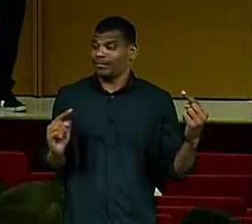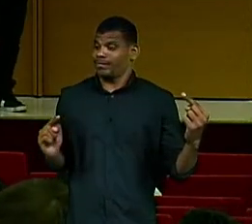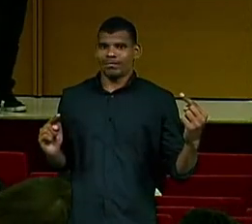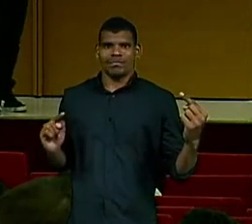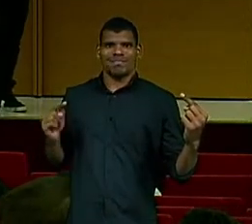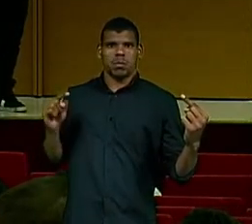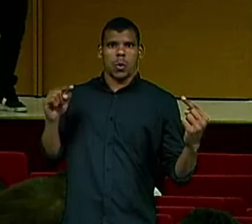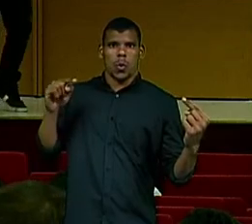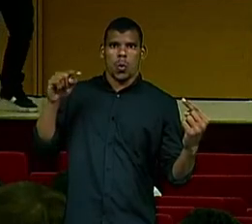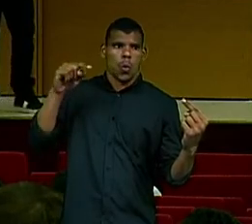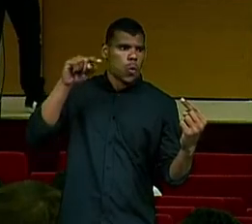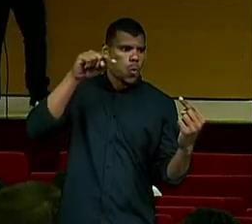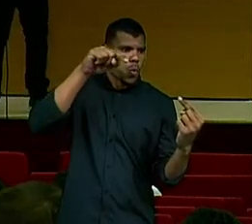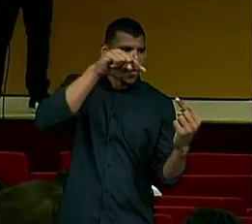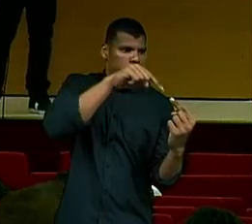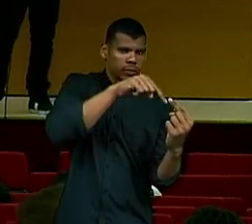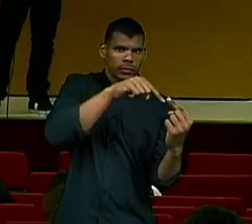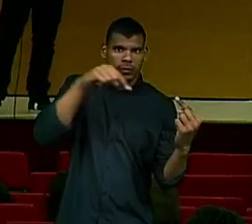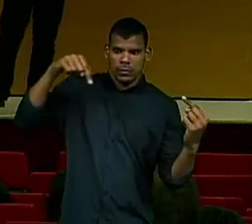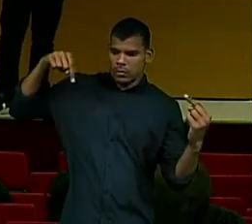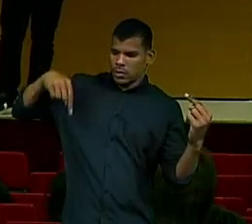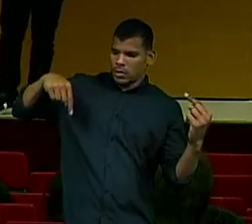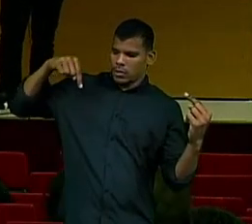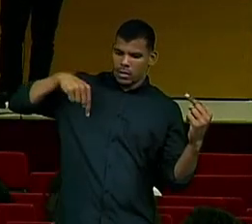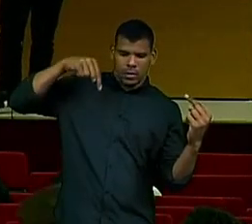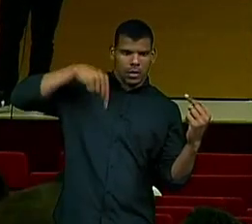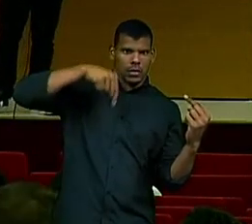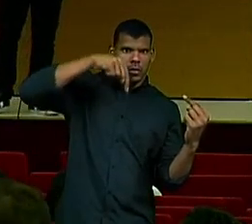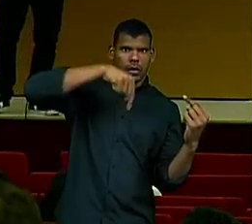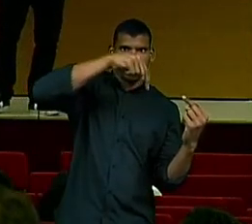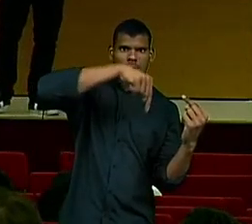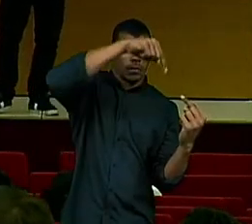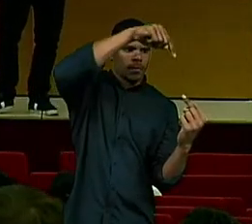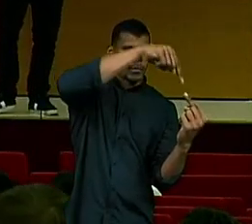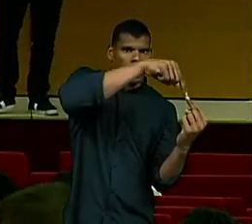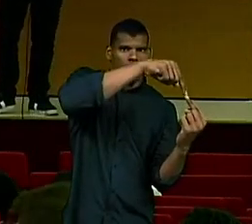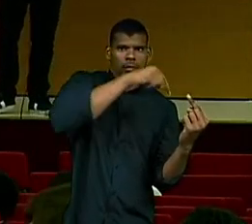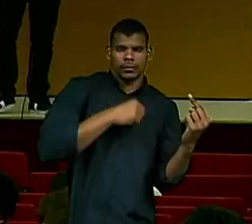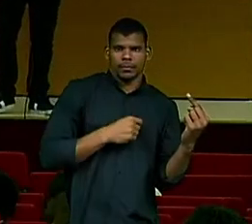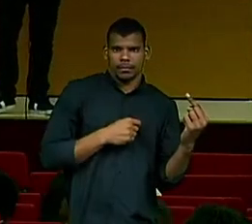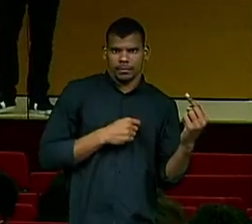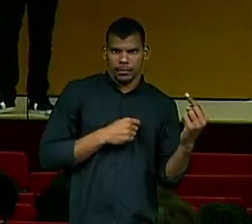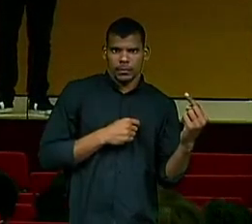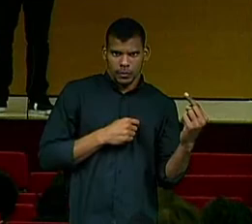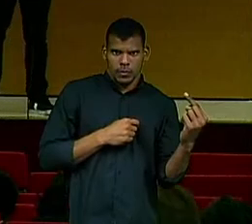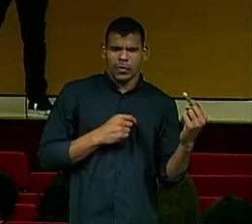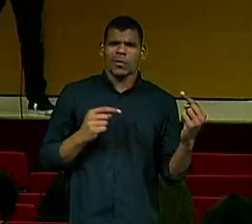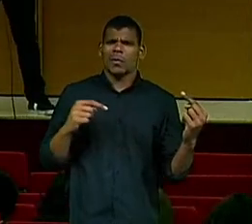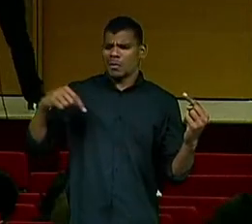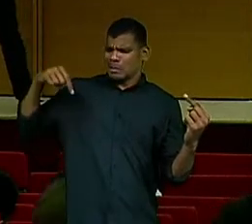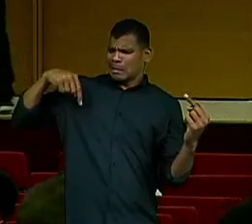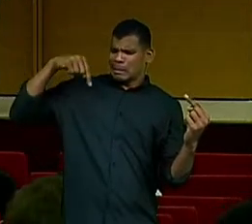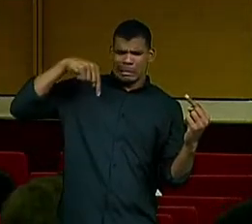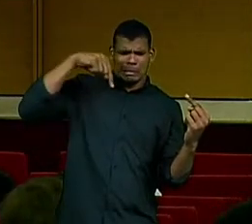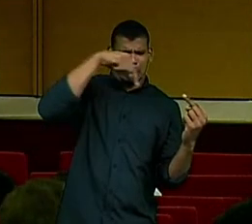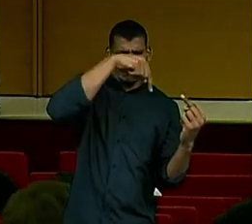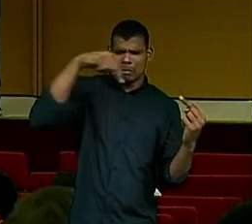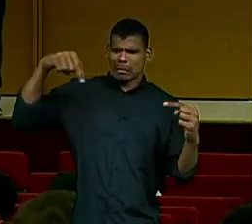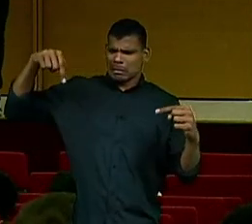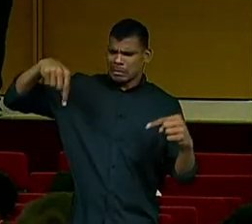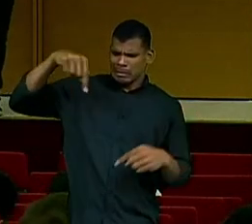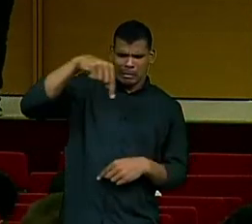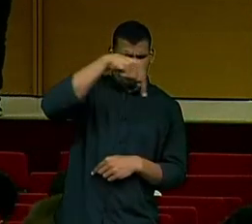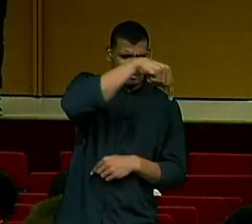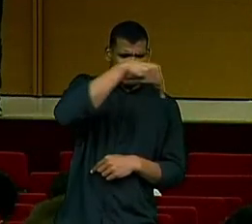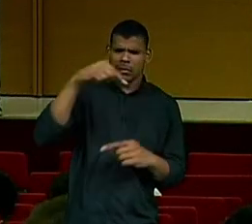uma série de estudos que antecederam e é essa é a graça da ciência a gente Vai acumulando conhecimento